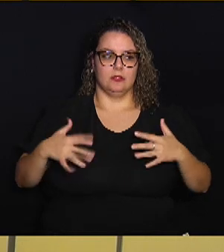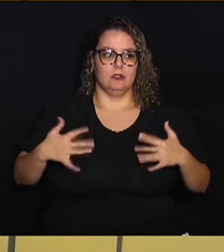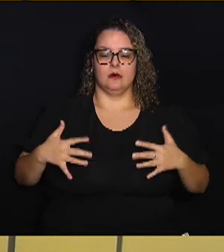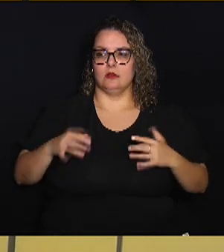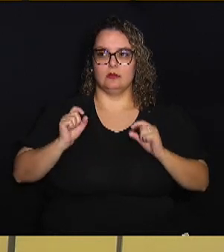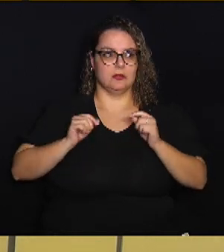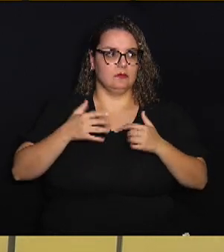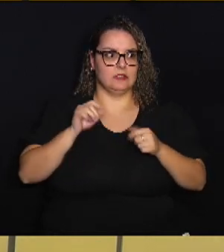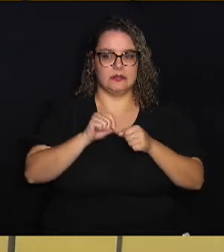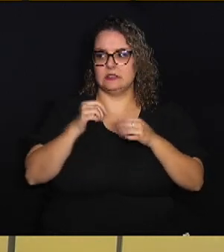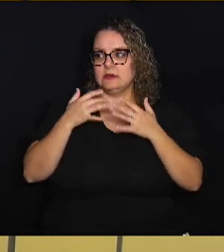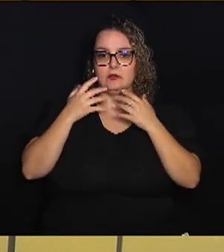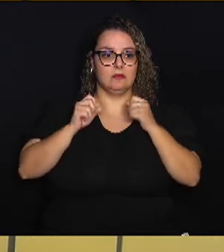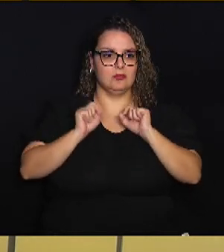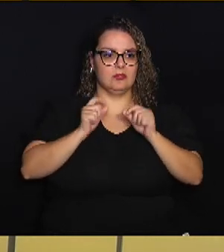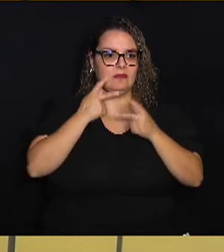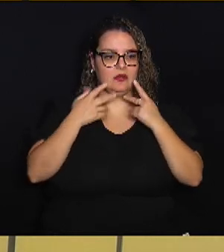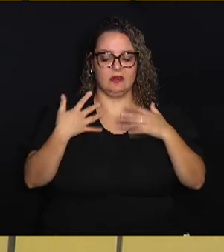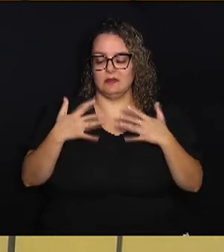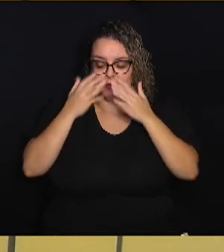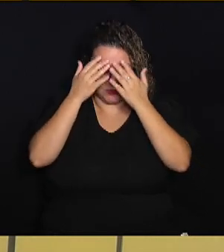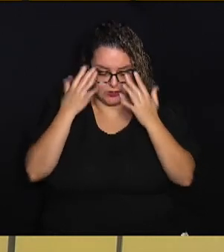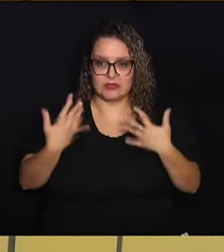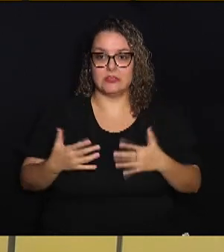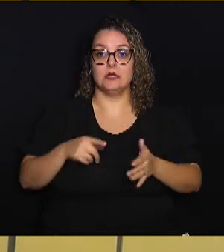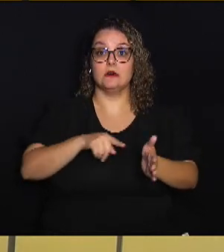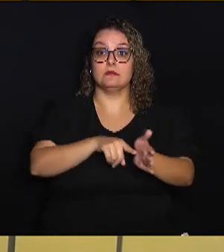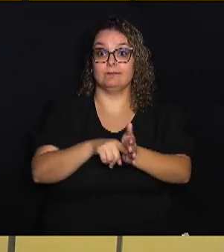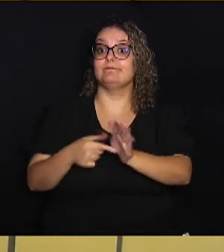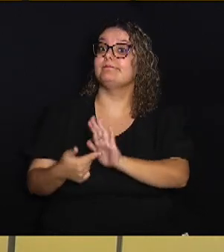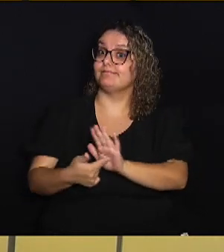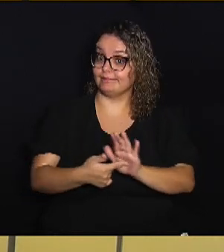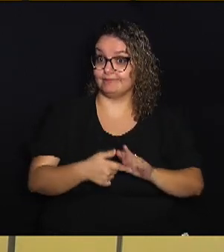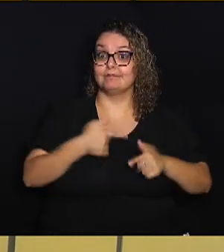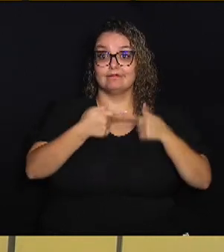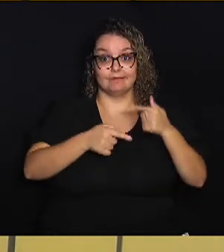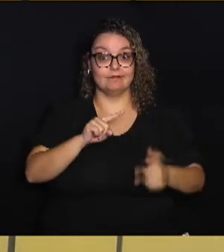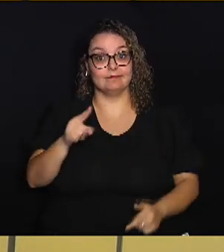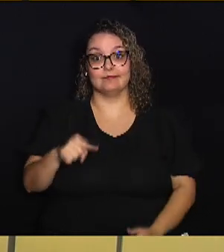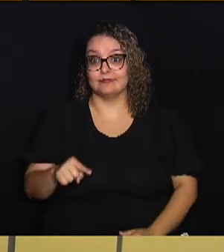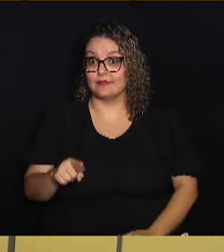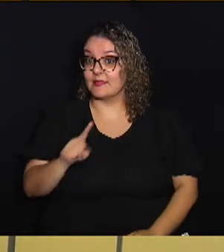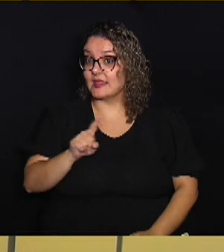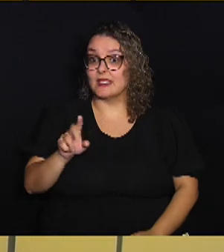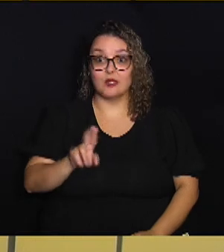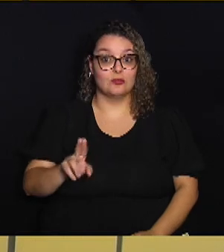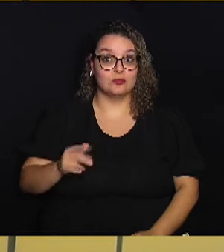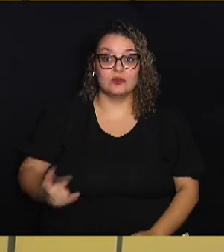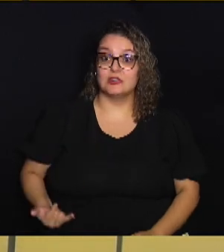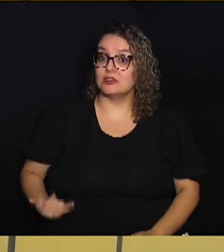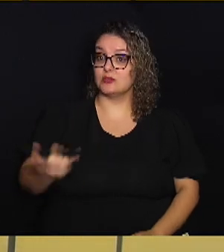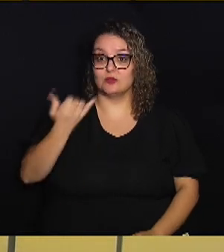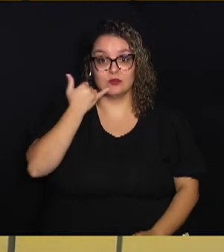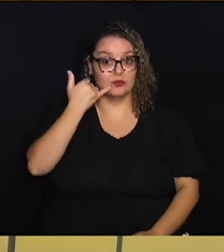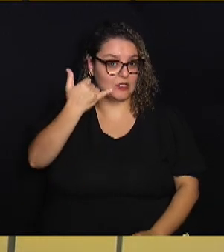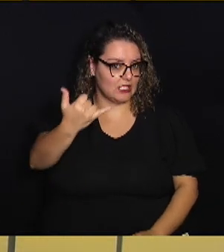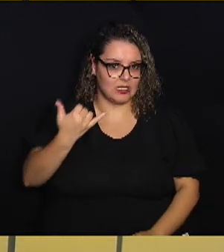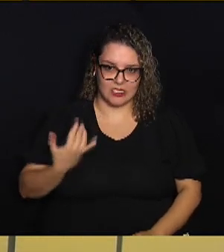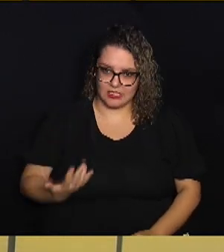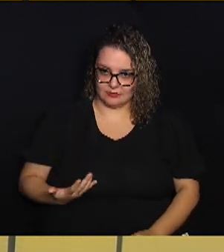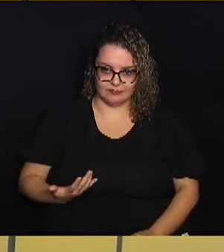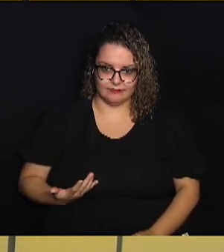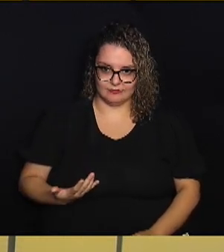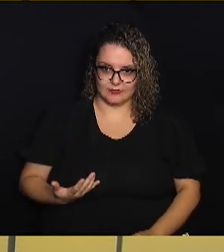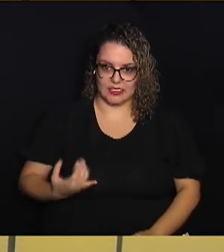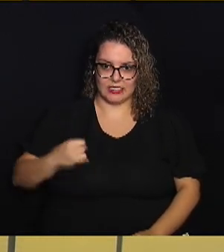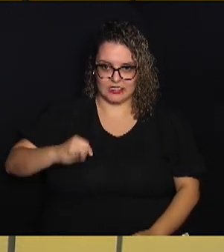fazer, o que falar. Né? Tem pesquisas que mostram, inclusive, que a geração Z ela não usa o telefone para ligar para as pessoas.